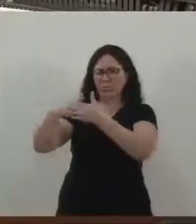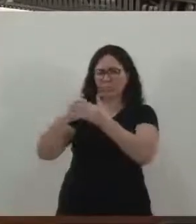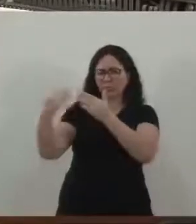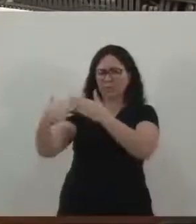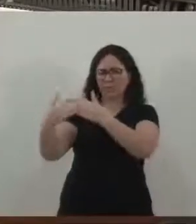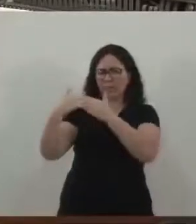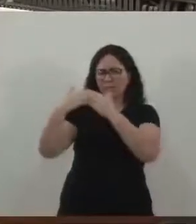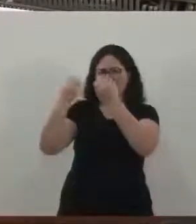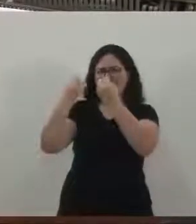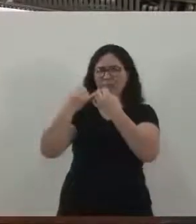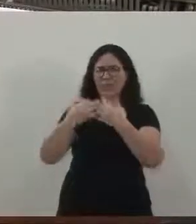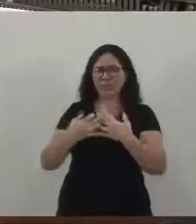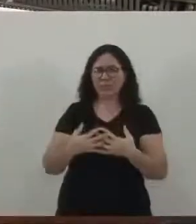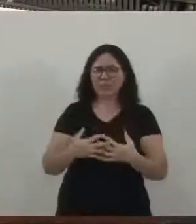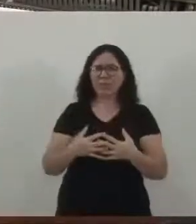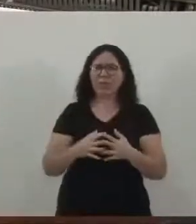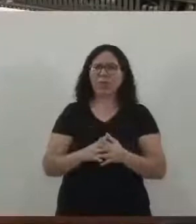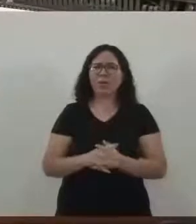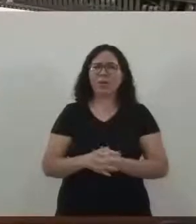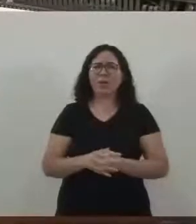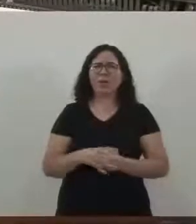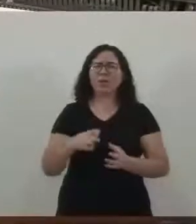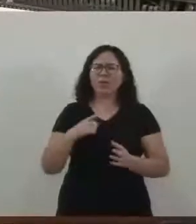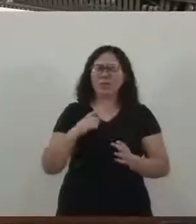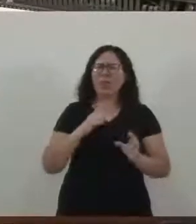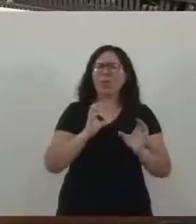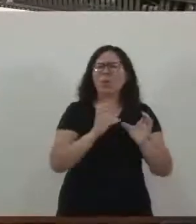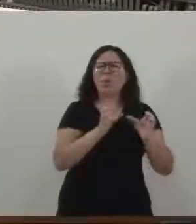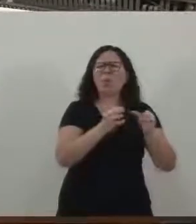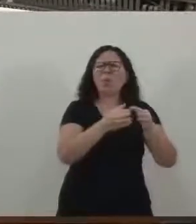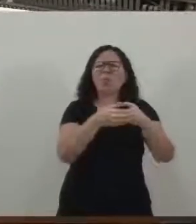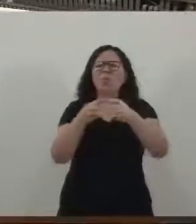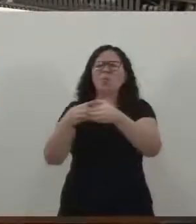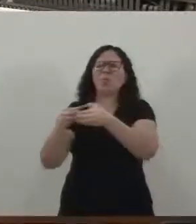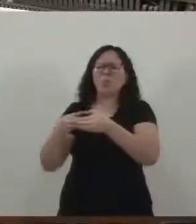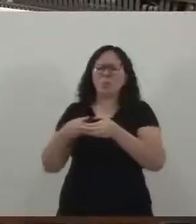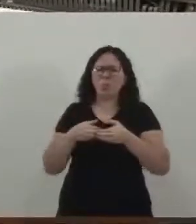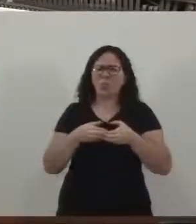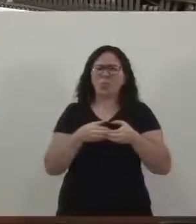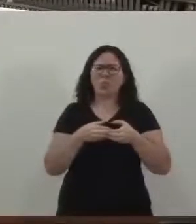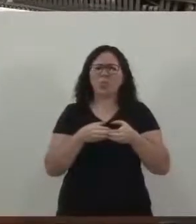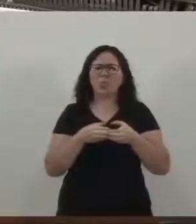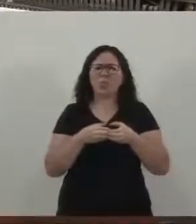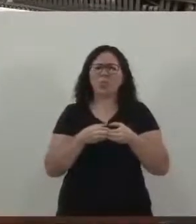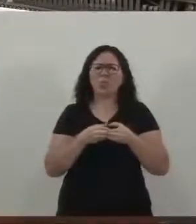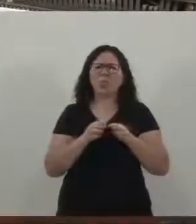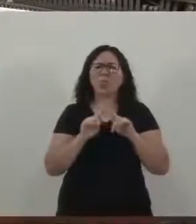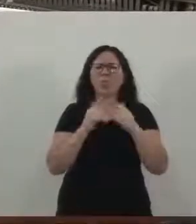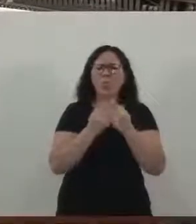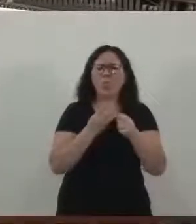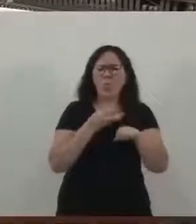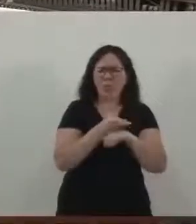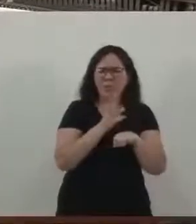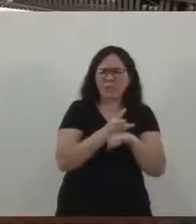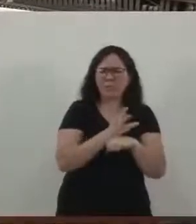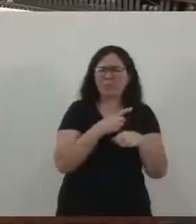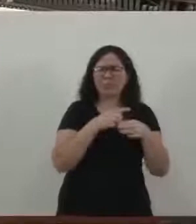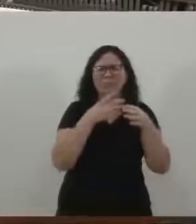uma... estou em muitos grupos, né, de grupos de WhatsApp,